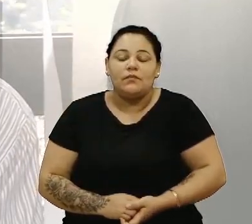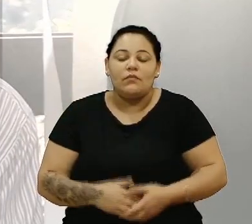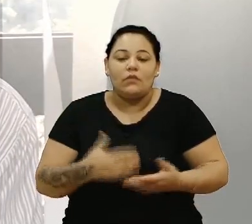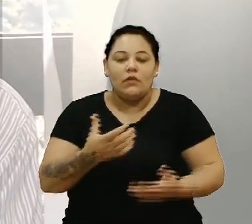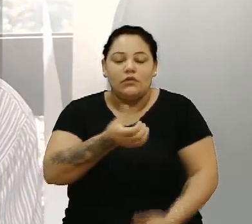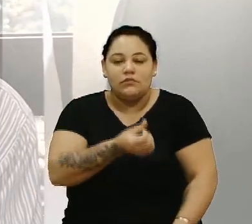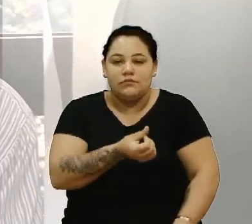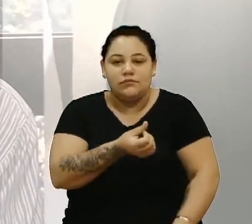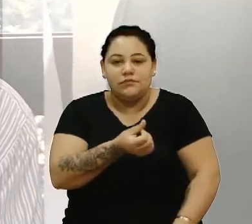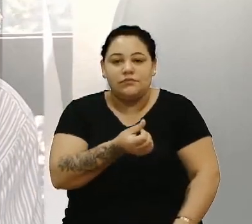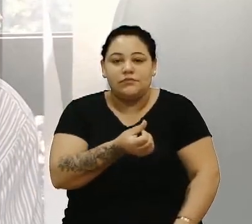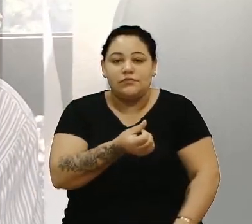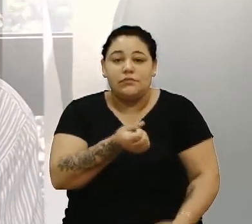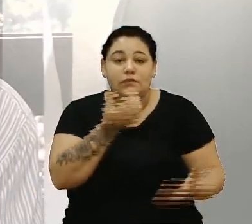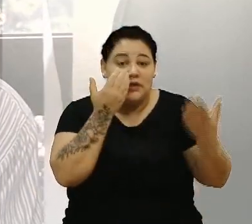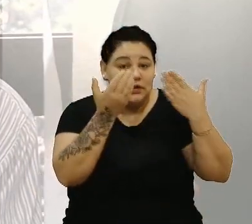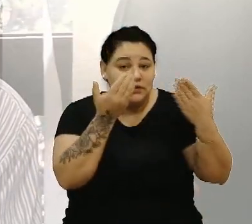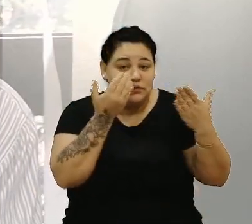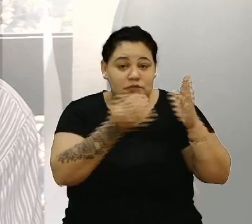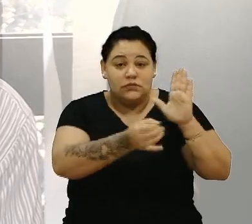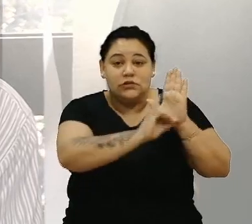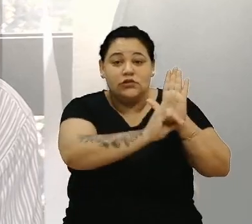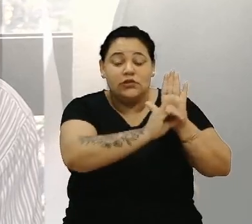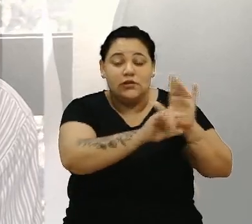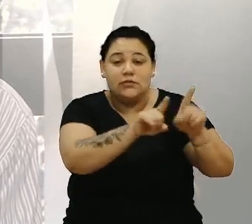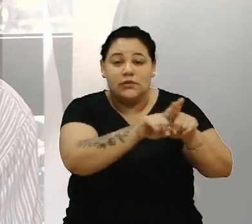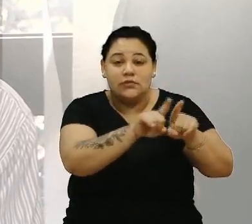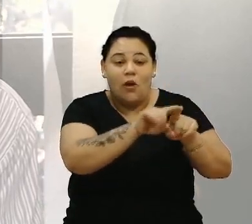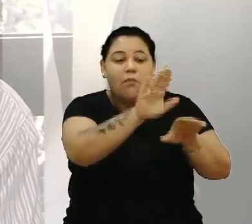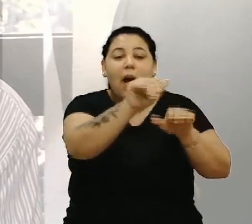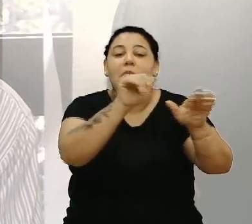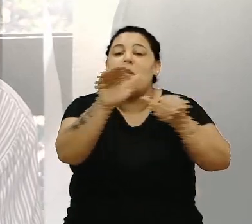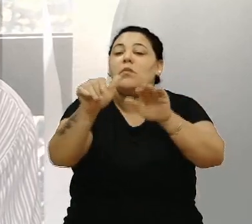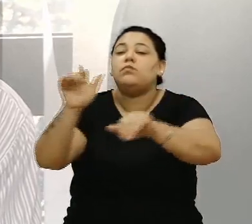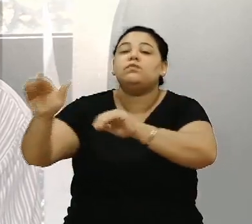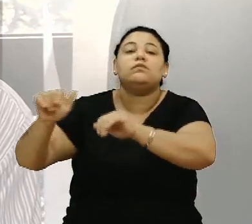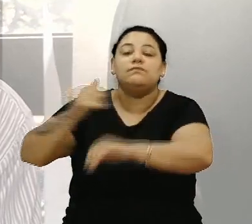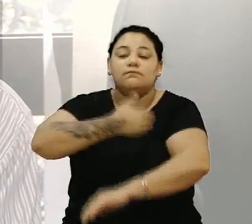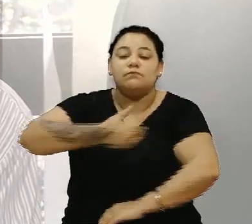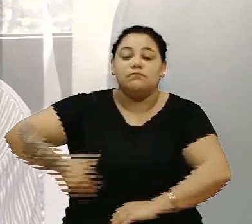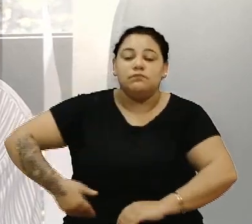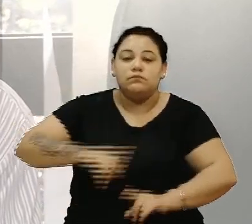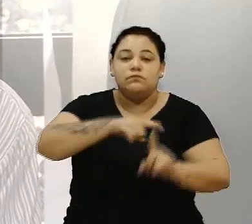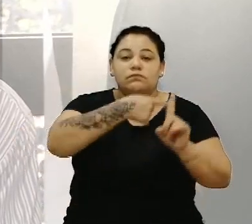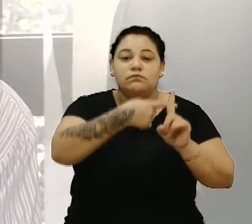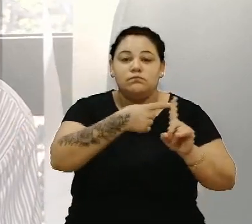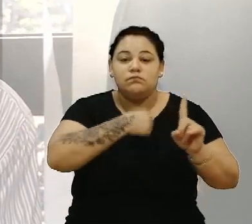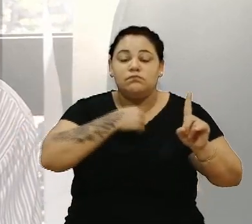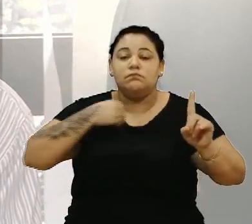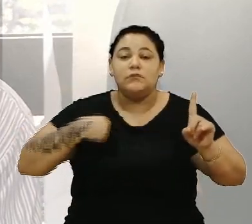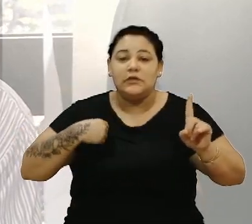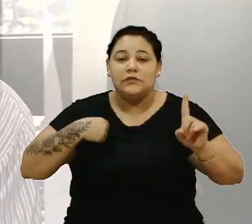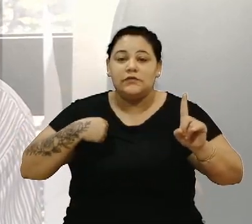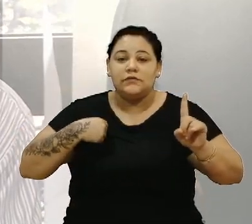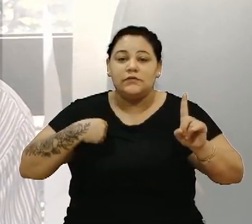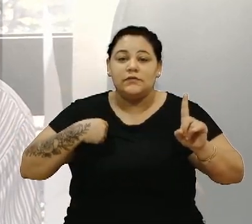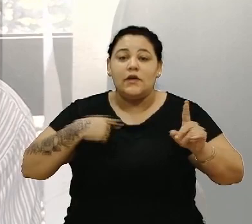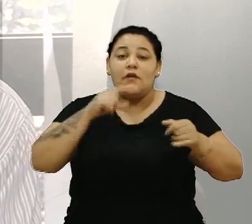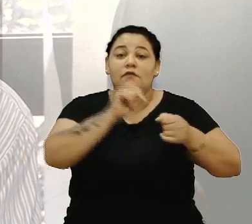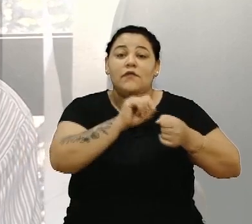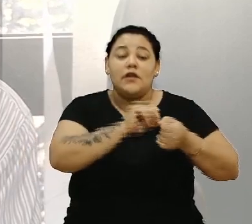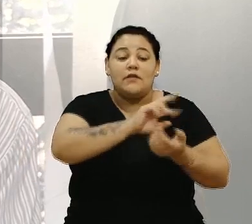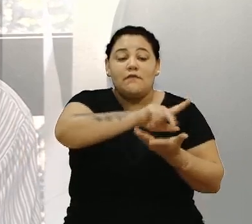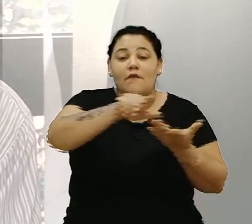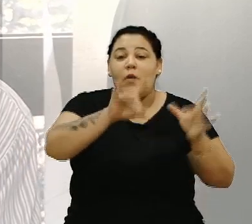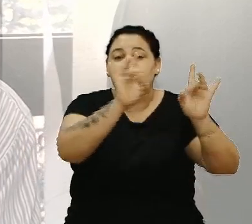6. Considerando os editais de chamamento público do programa Mais Médicos, realizados em diferentes